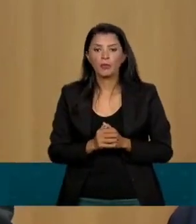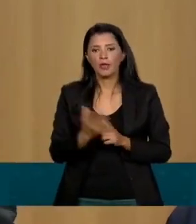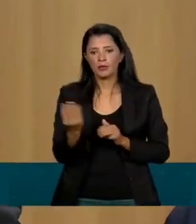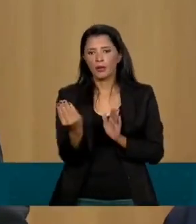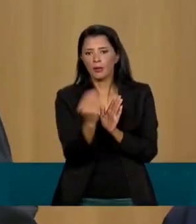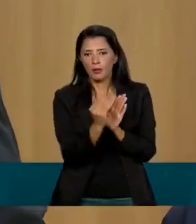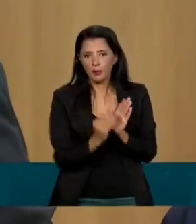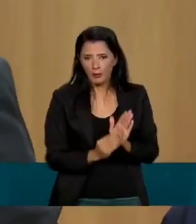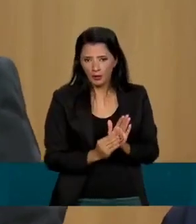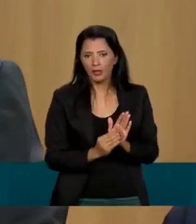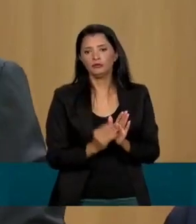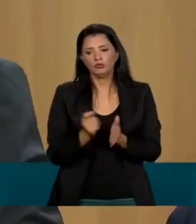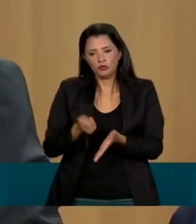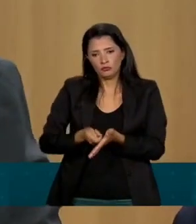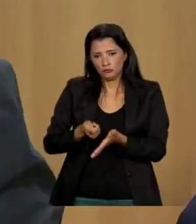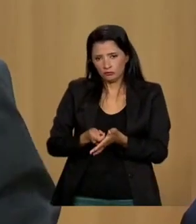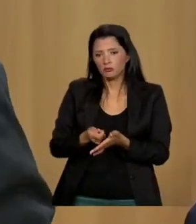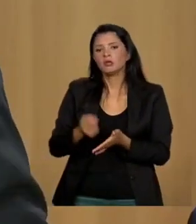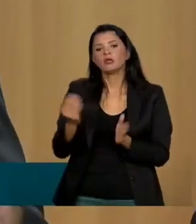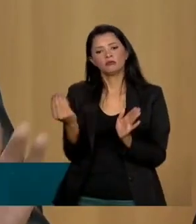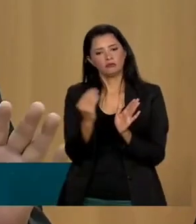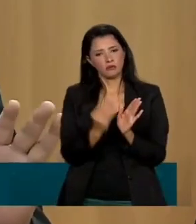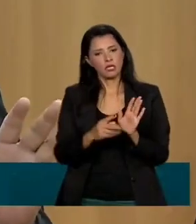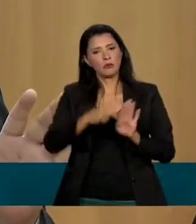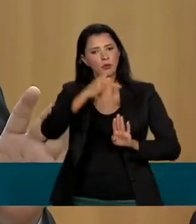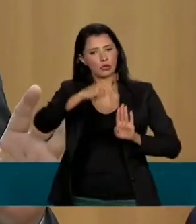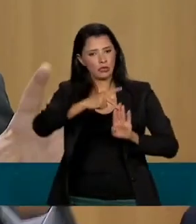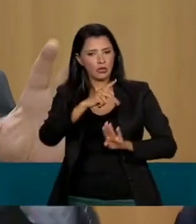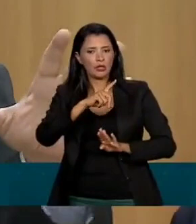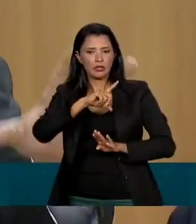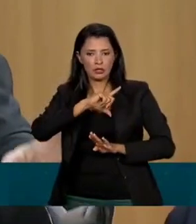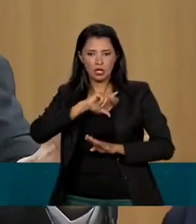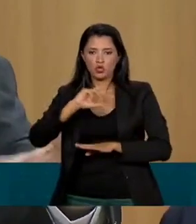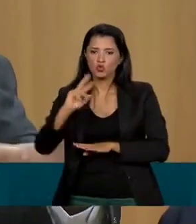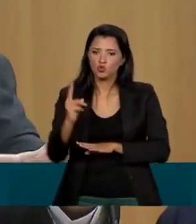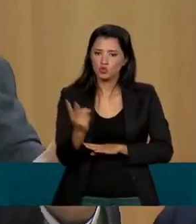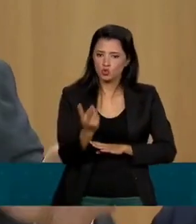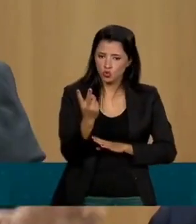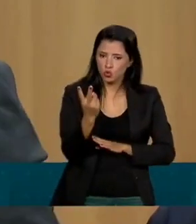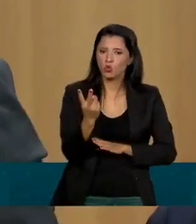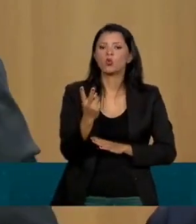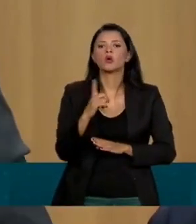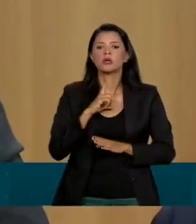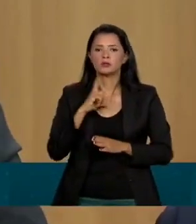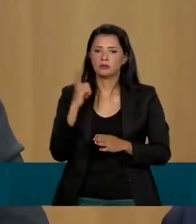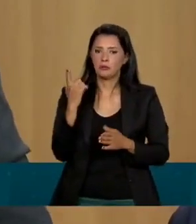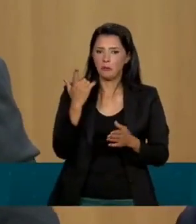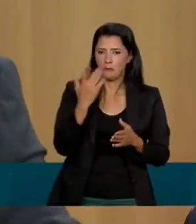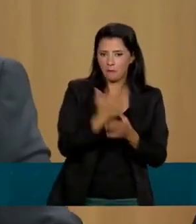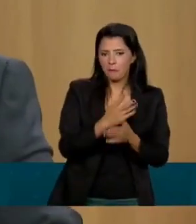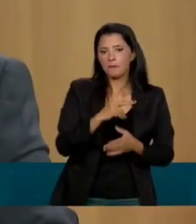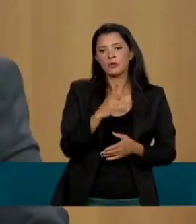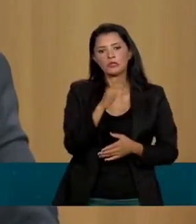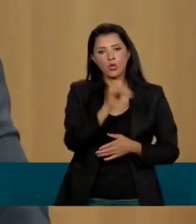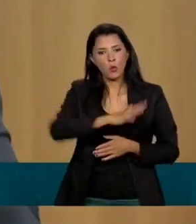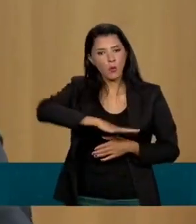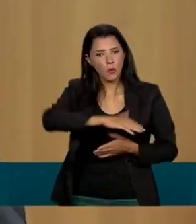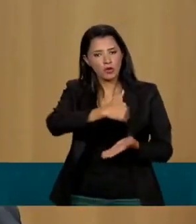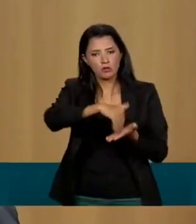de obrigações que constarão de duas providências processuais, uma no âmbito